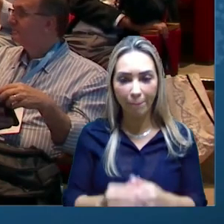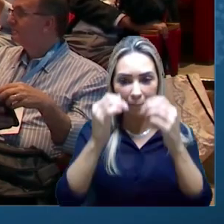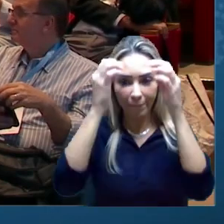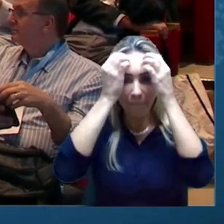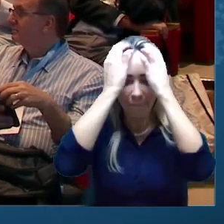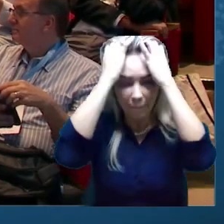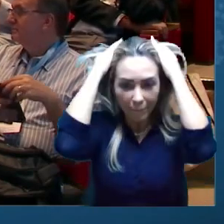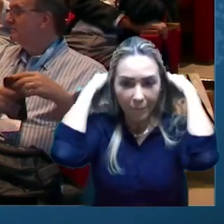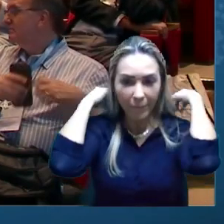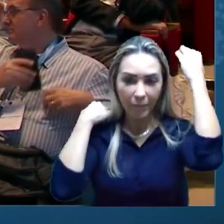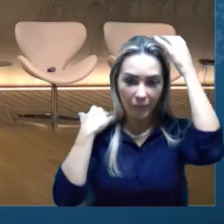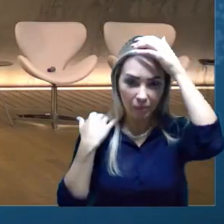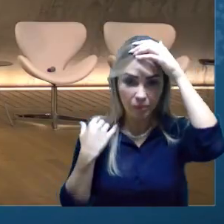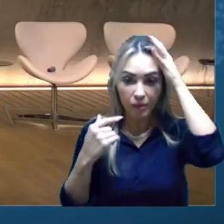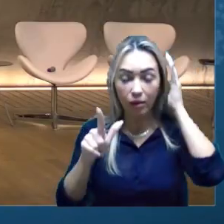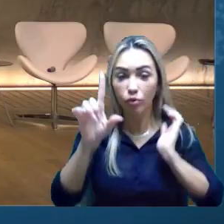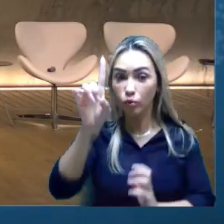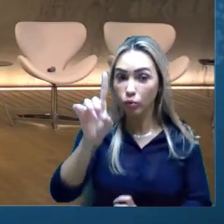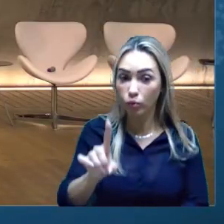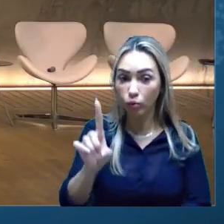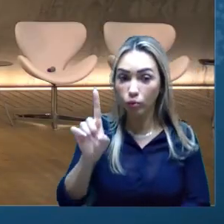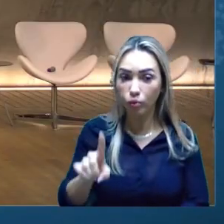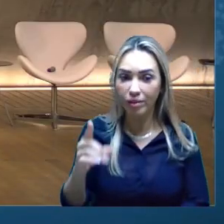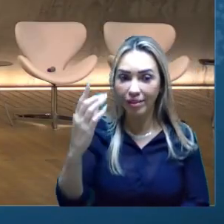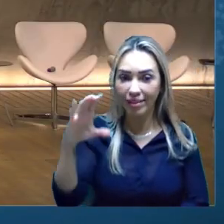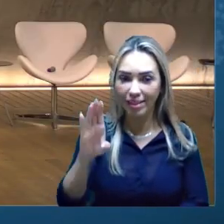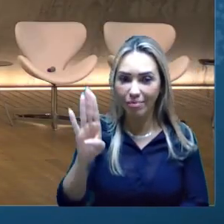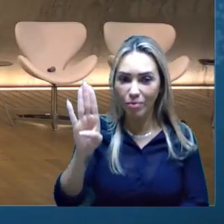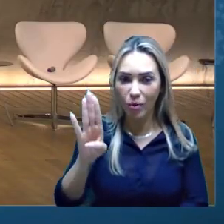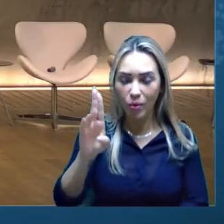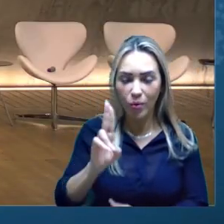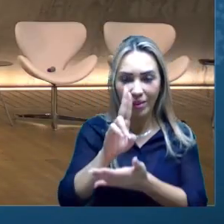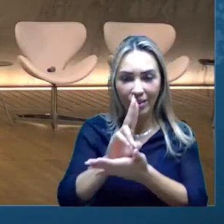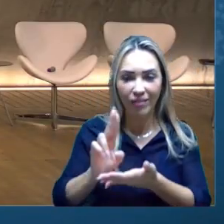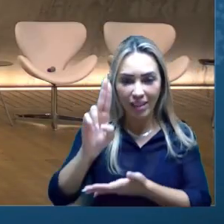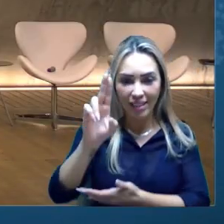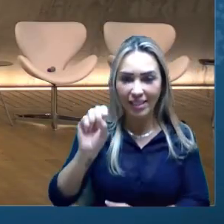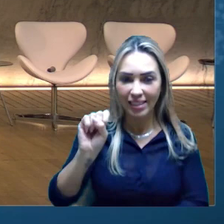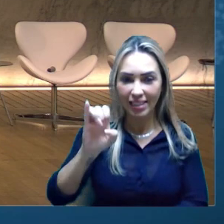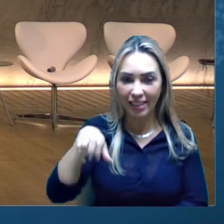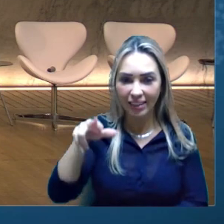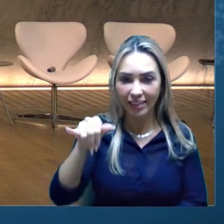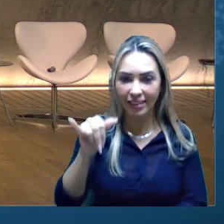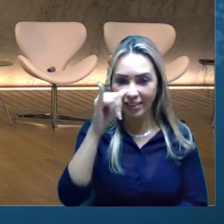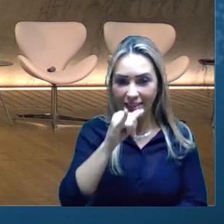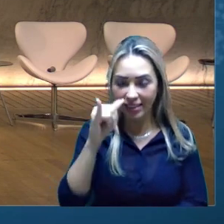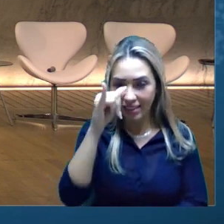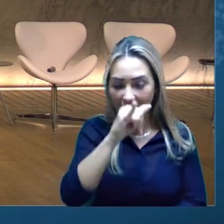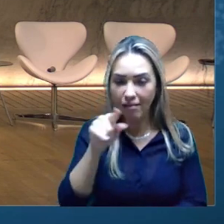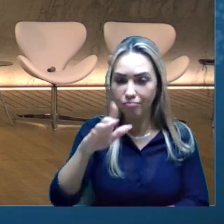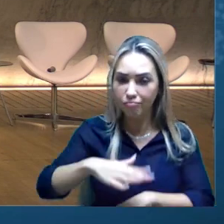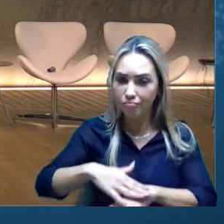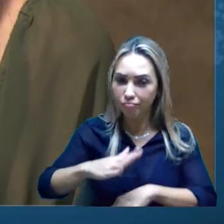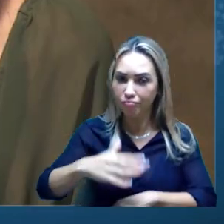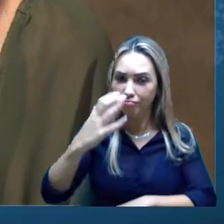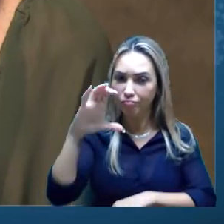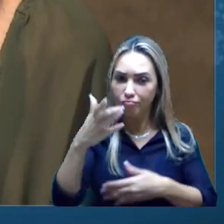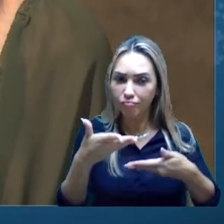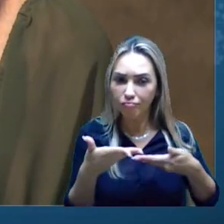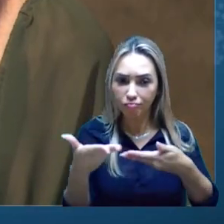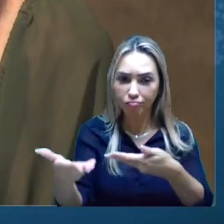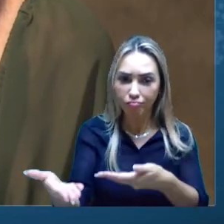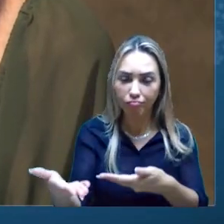Ele é doutor em Ciências Biológicas pela Universidade de Siena, na Itália, foi cientista convidado